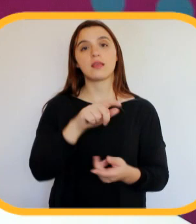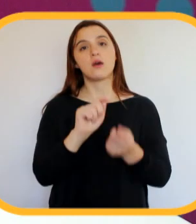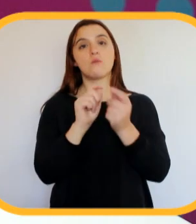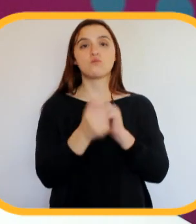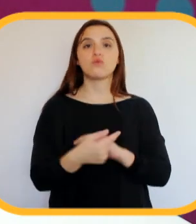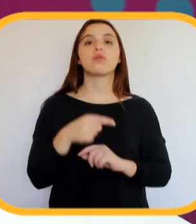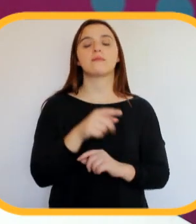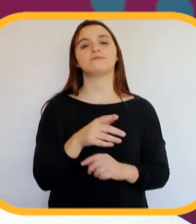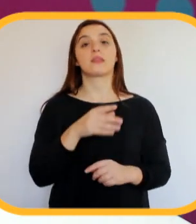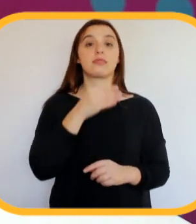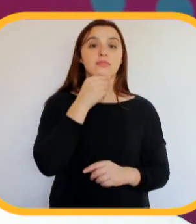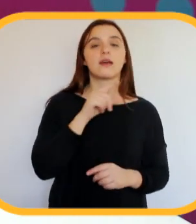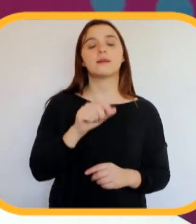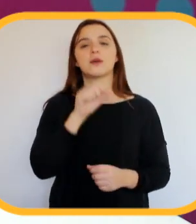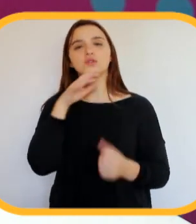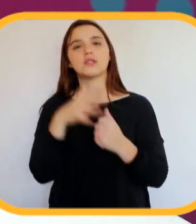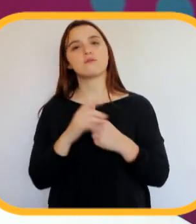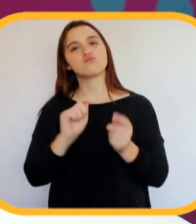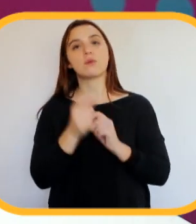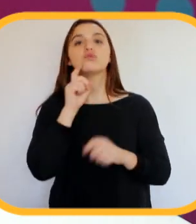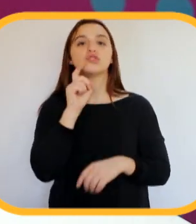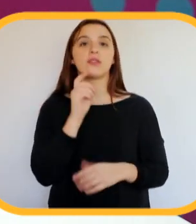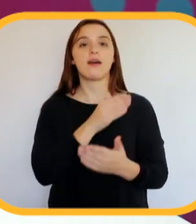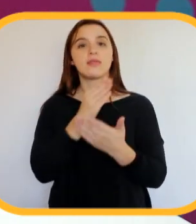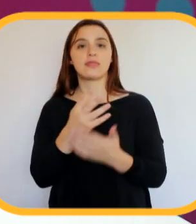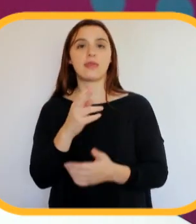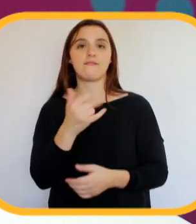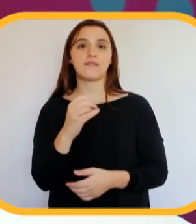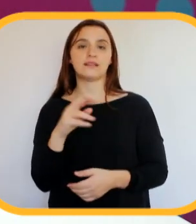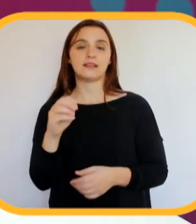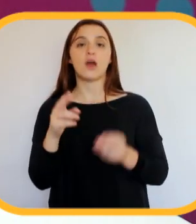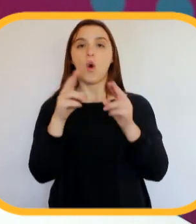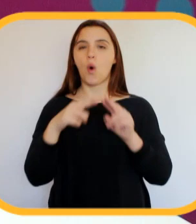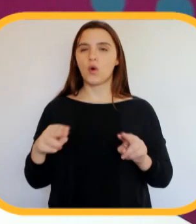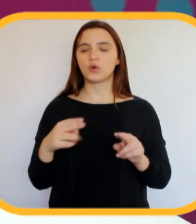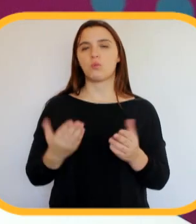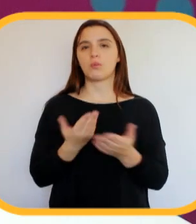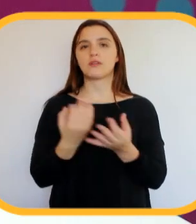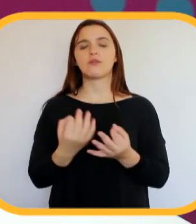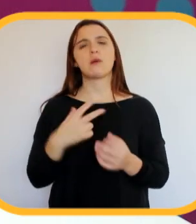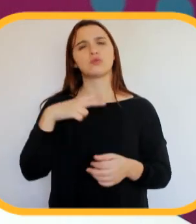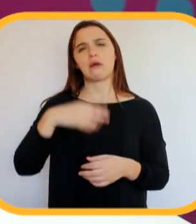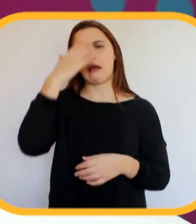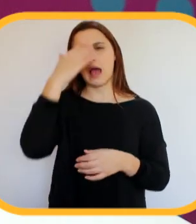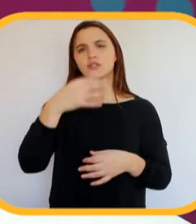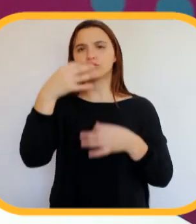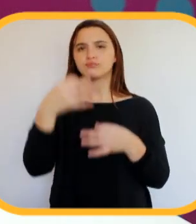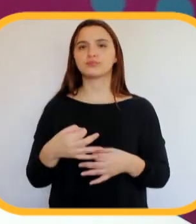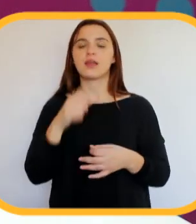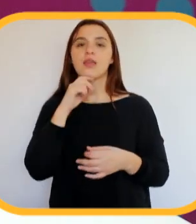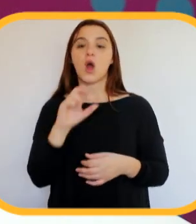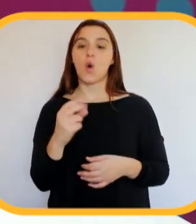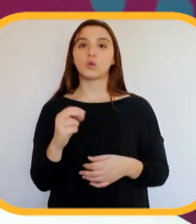terras e oceanos, em áreas protegidas até 2030. Uma proposta ambiciosa da ONU, mas que Portugal acredita conseguir